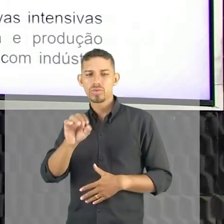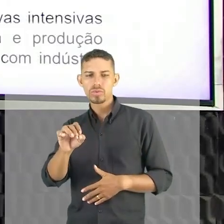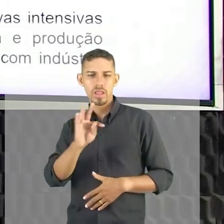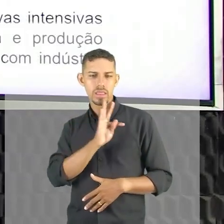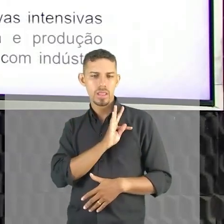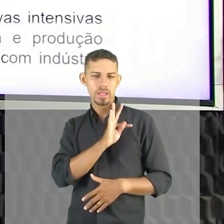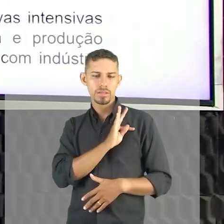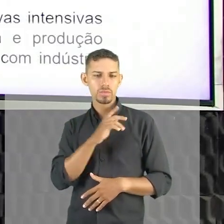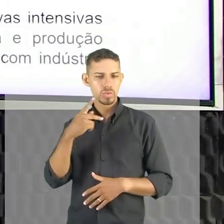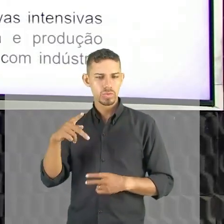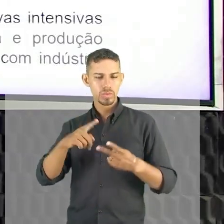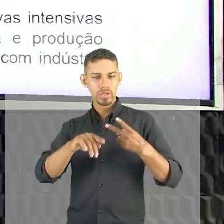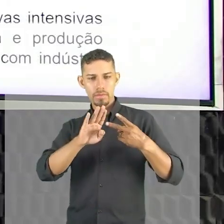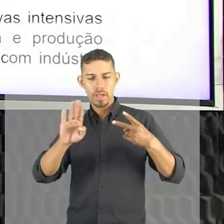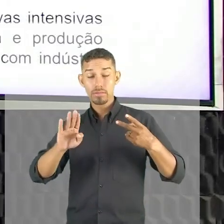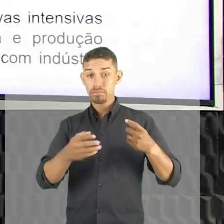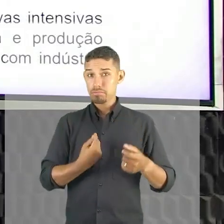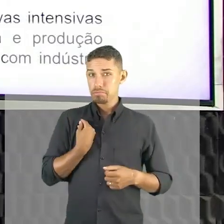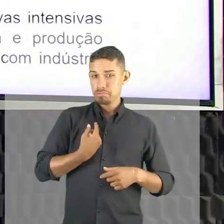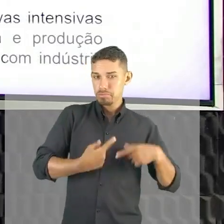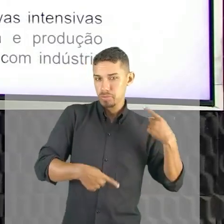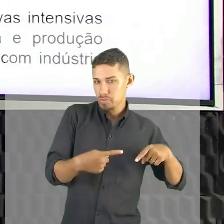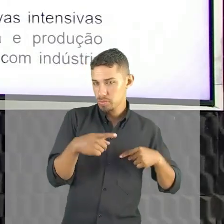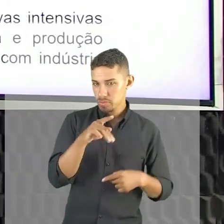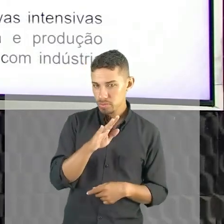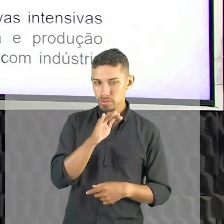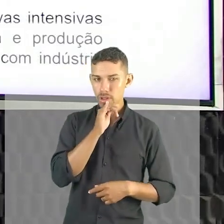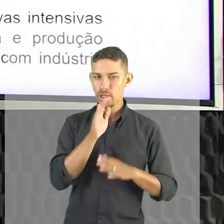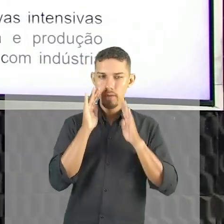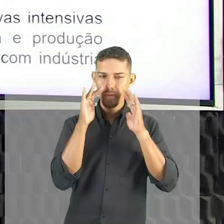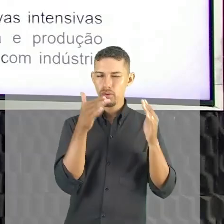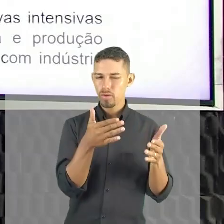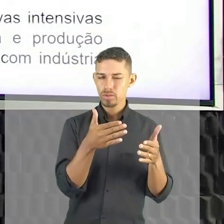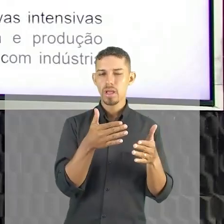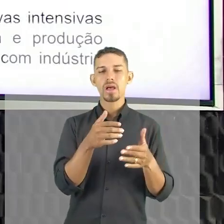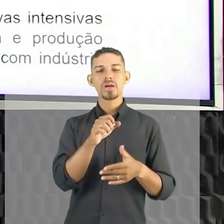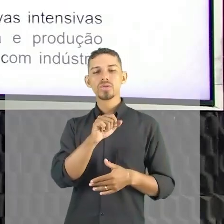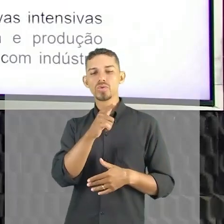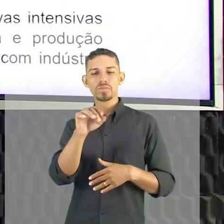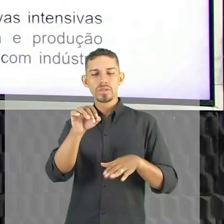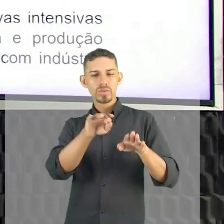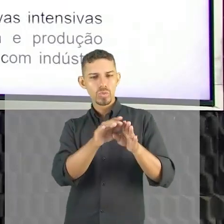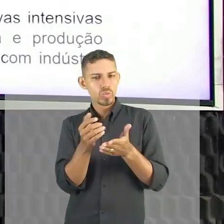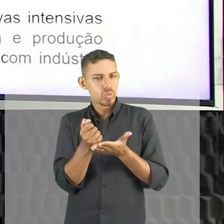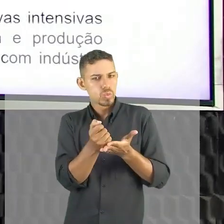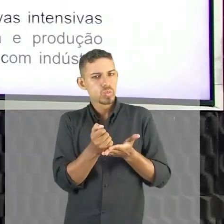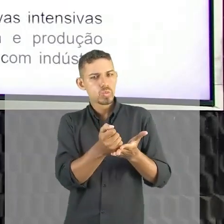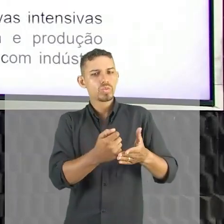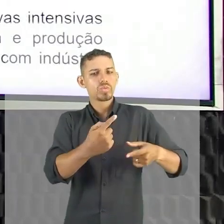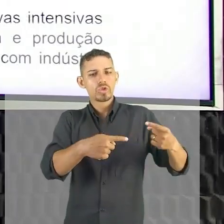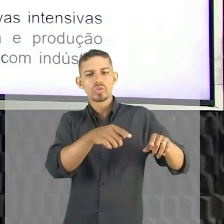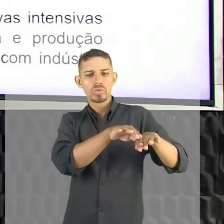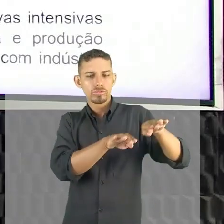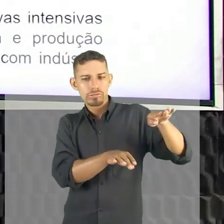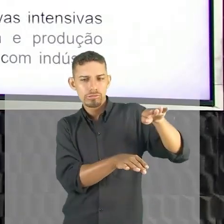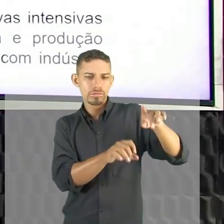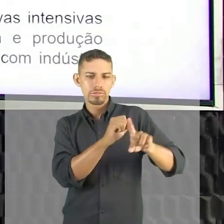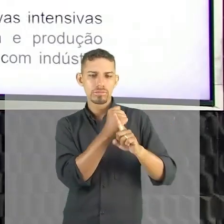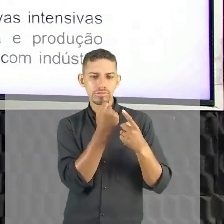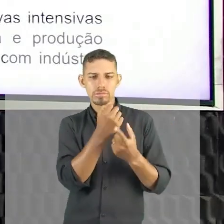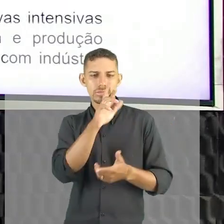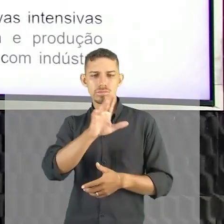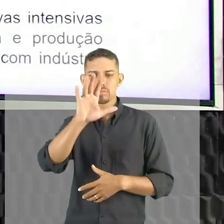conta. A presença de políticas públicas voltadas para a supressão das desigualdades sociais e regionais e da concentração